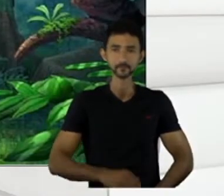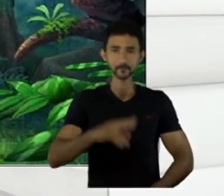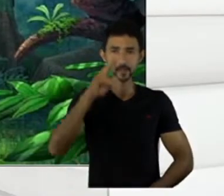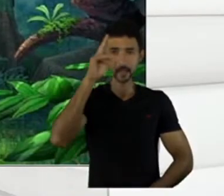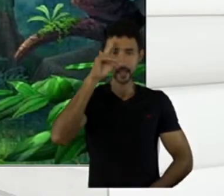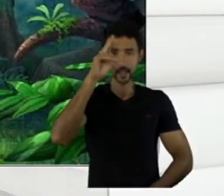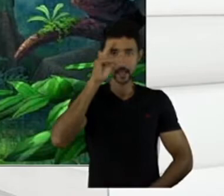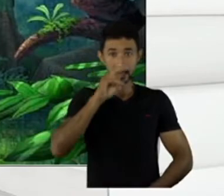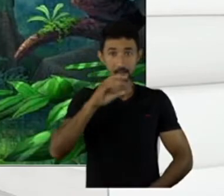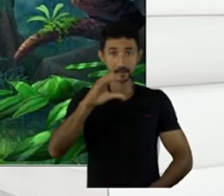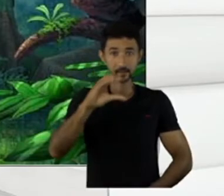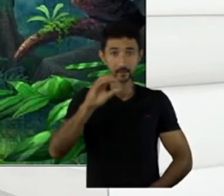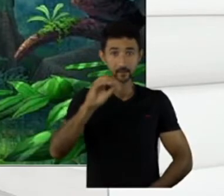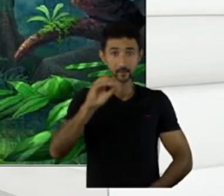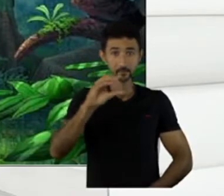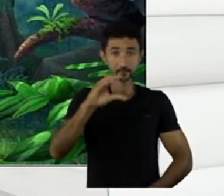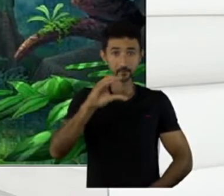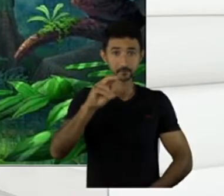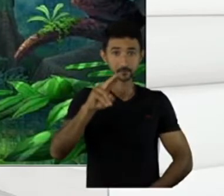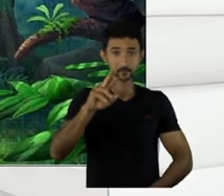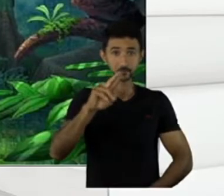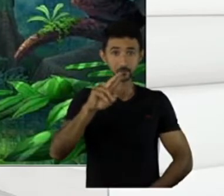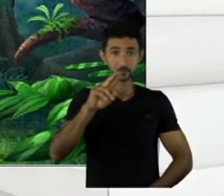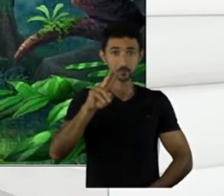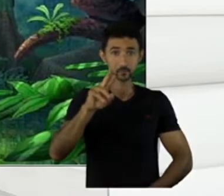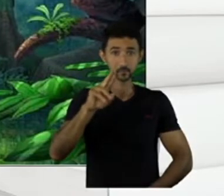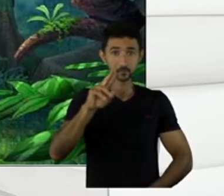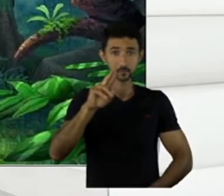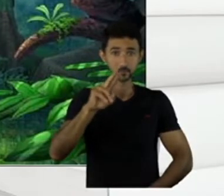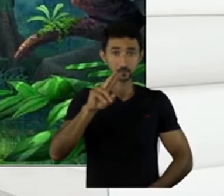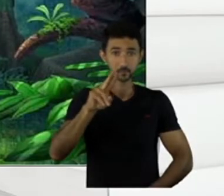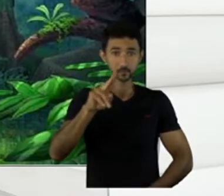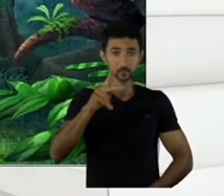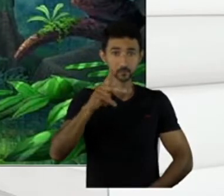A lenda do Curupira.